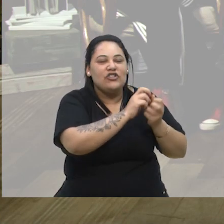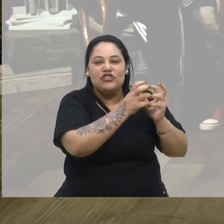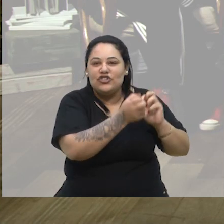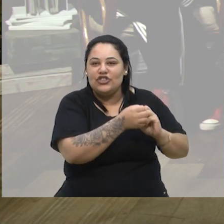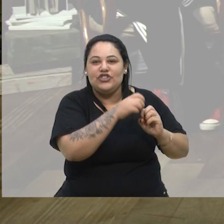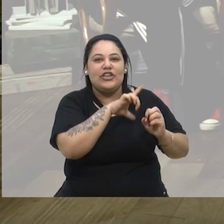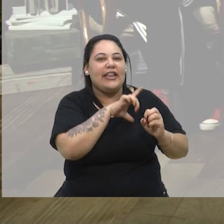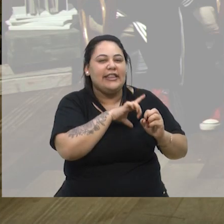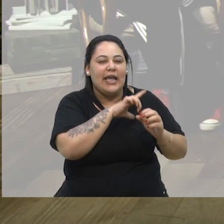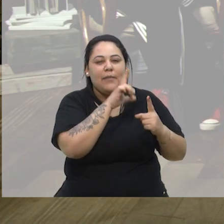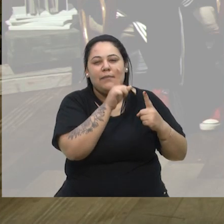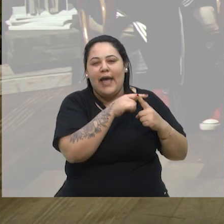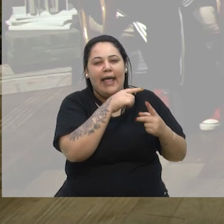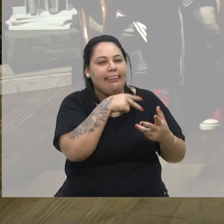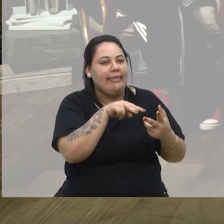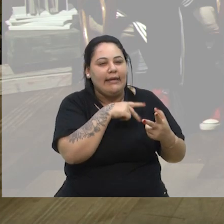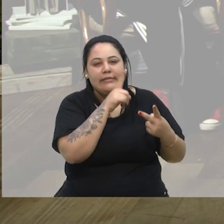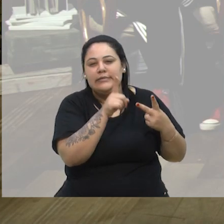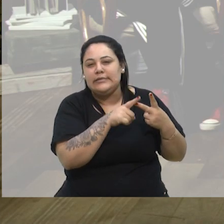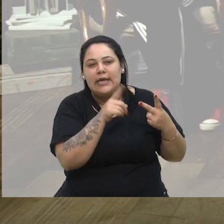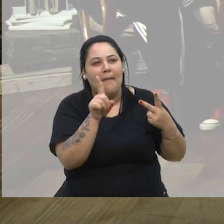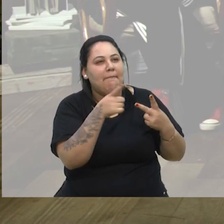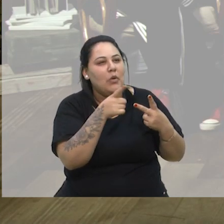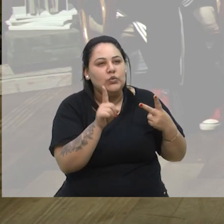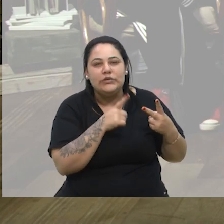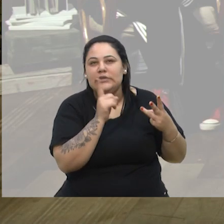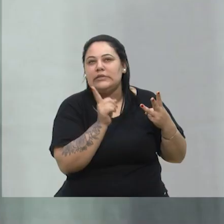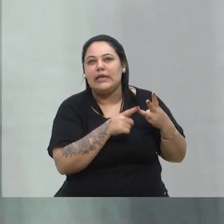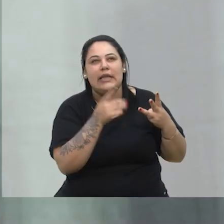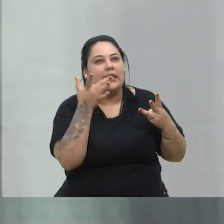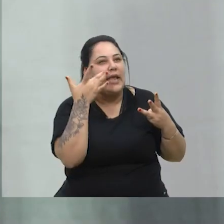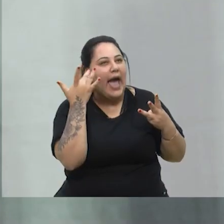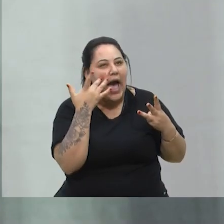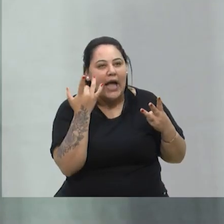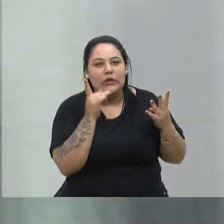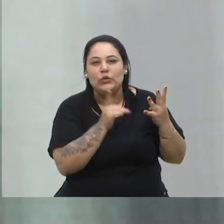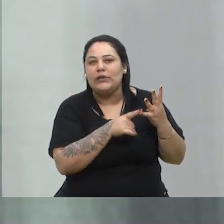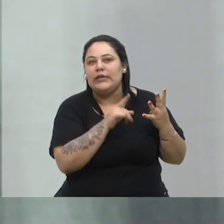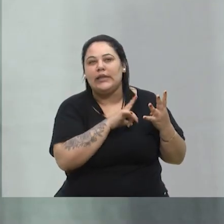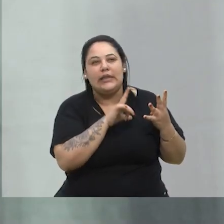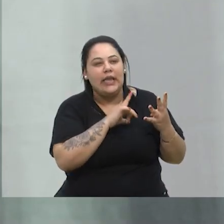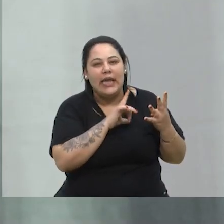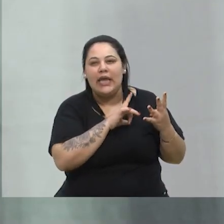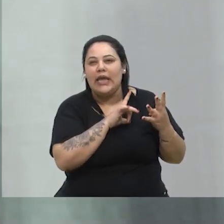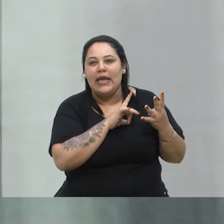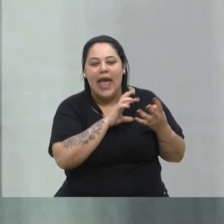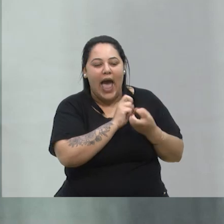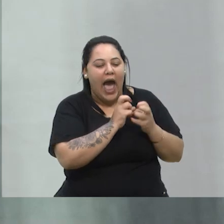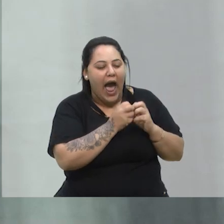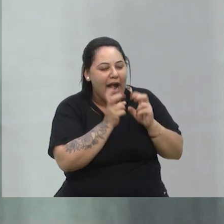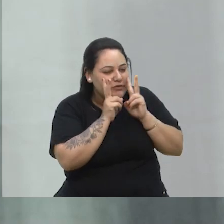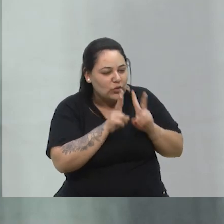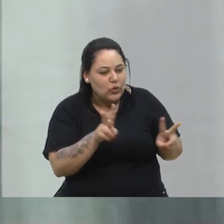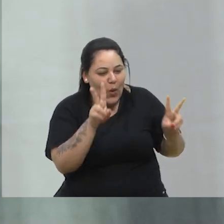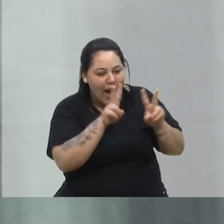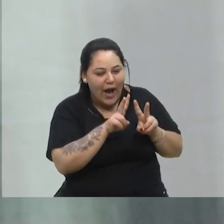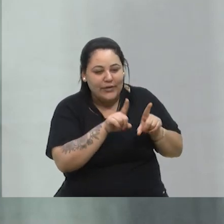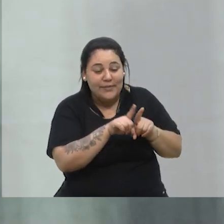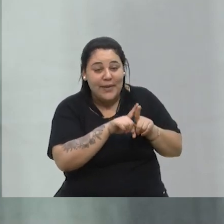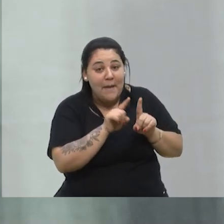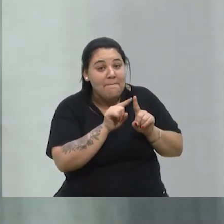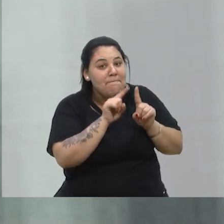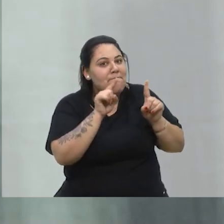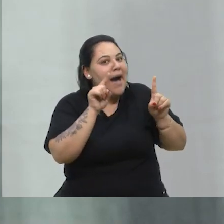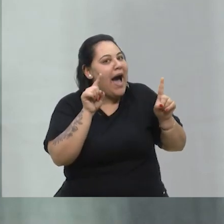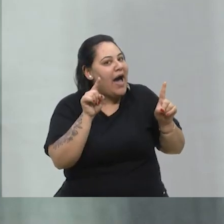que permeiam a dança, a música, o teatro, as artes visuais, sempre protagonizando